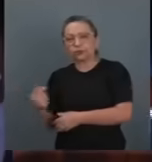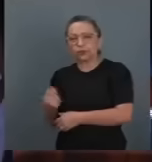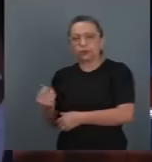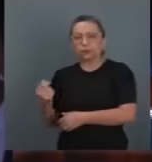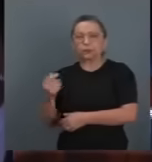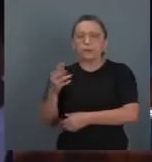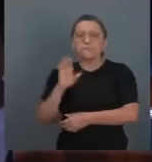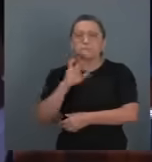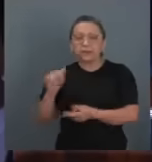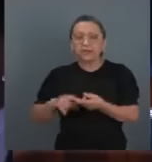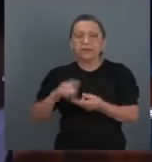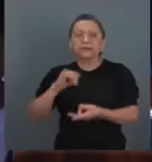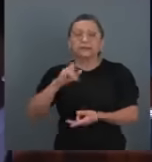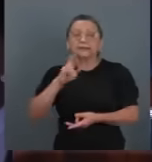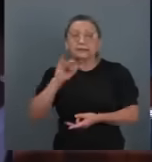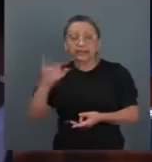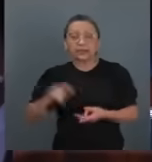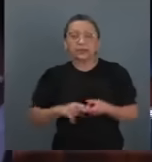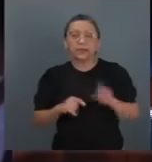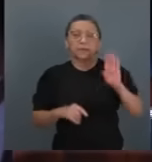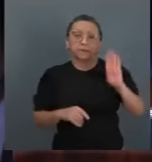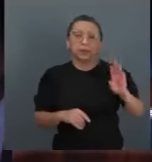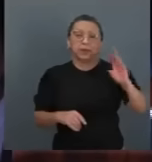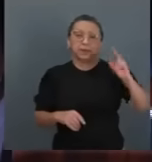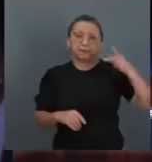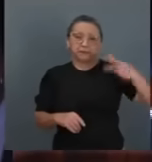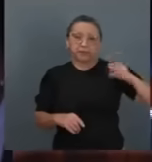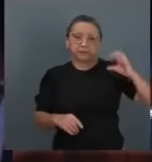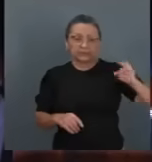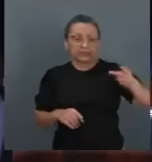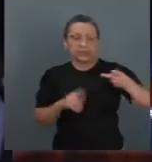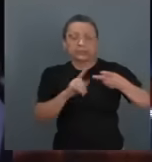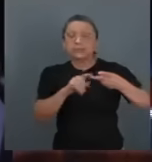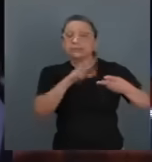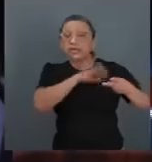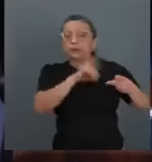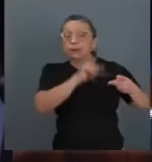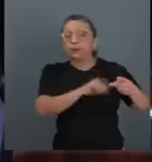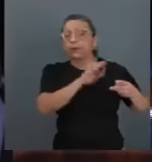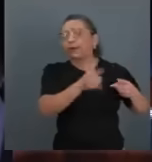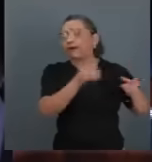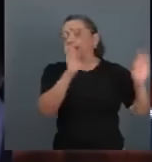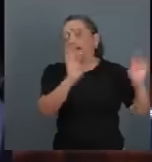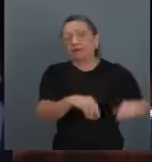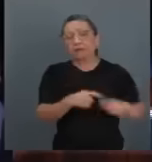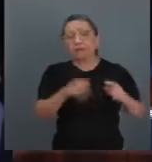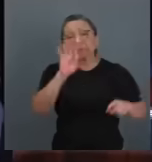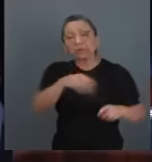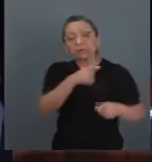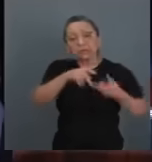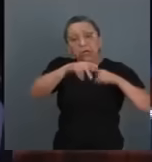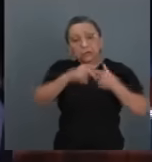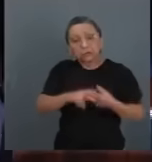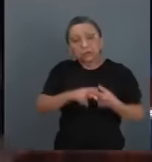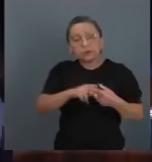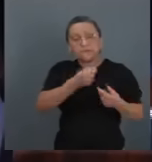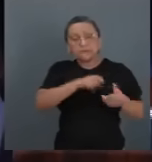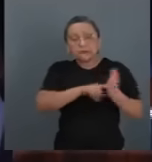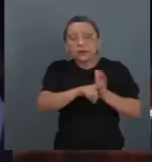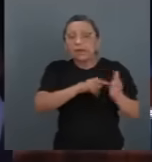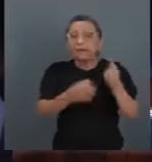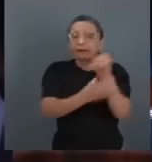tri. O BBC e o salário mínimo não são meros números de uma planilha de ajuste fiscal. Eles são uma garantia